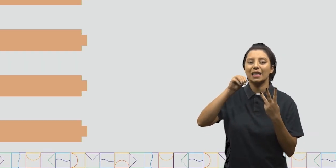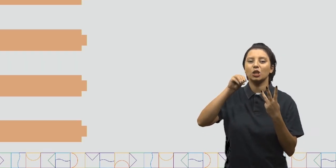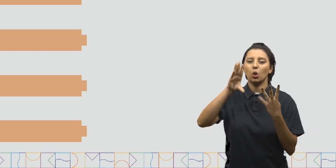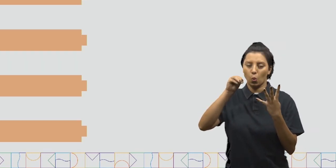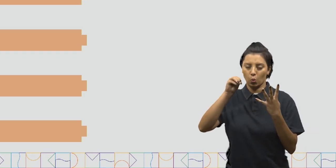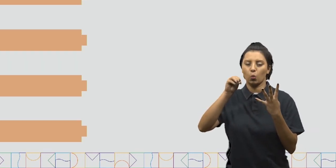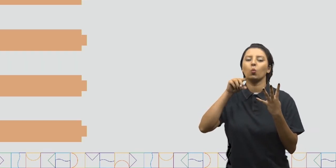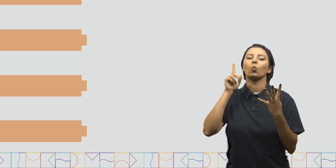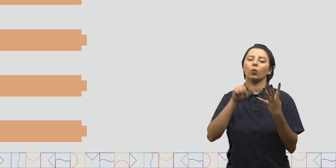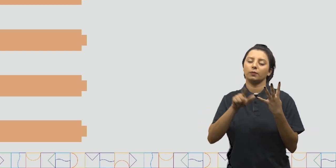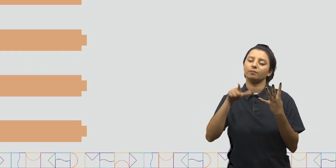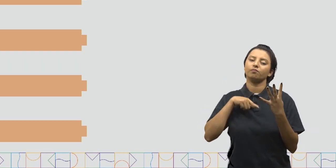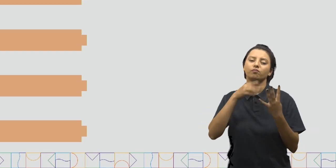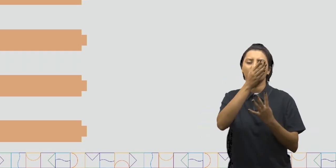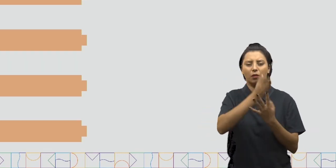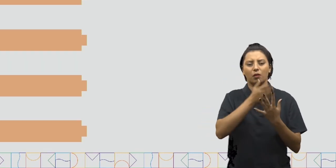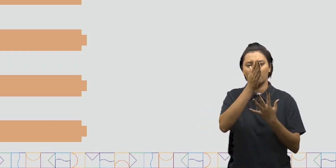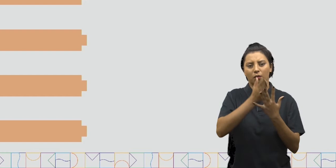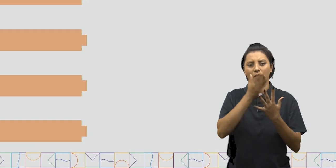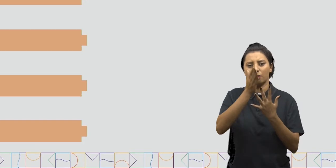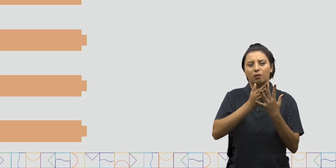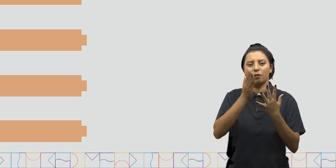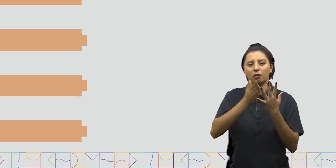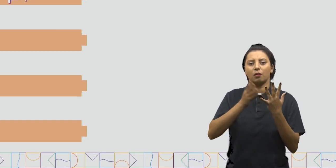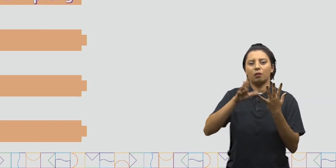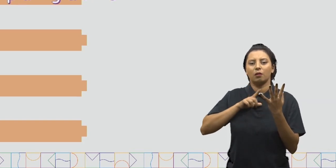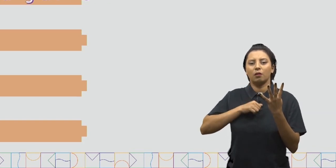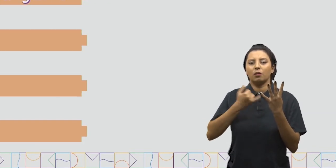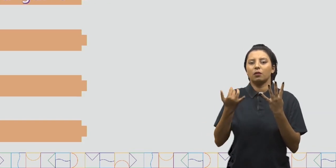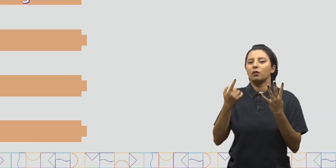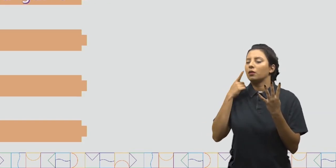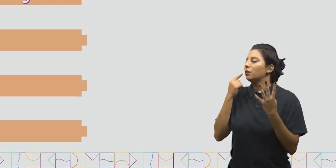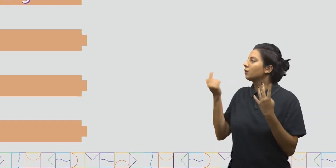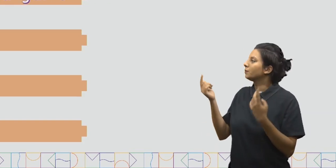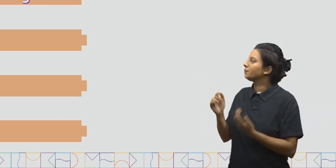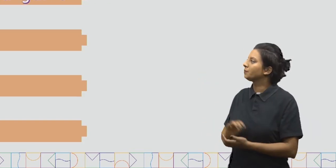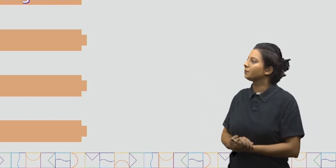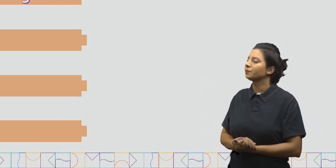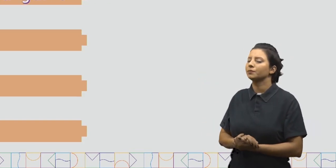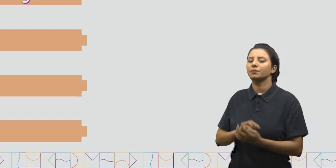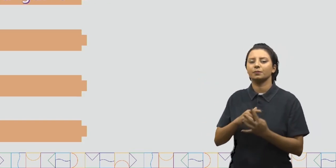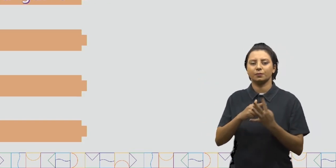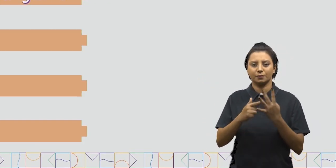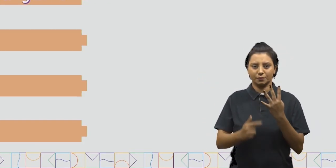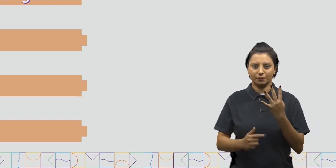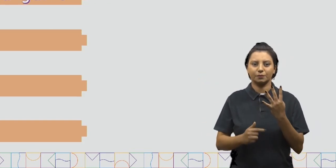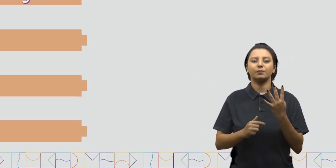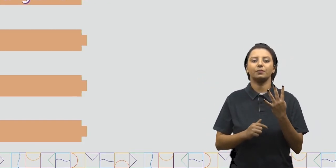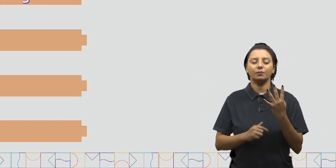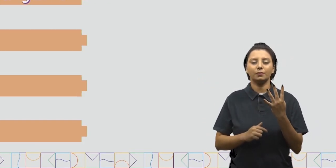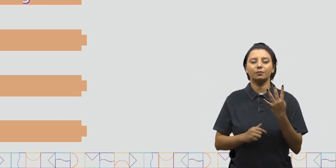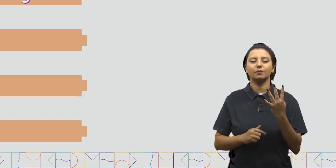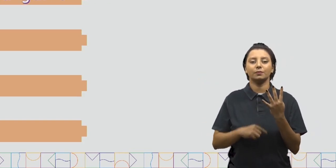Papagaio. Então, separando as sílabas de papagaio, nós teremos 4 sílabas.